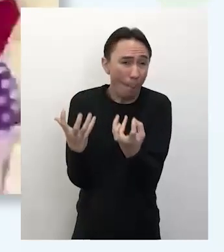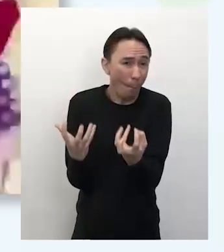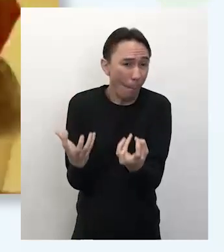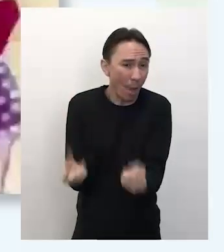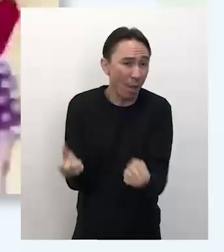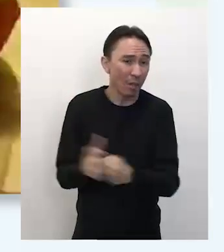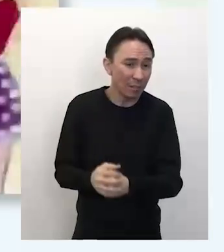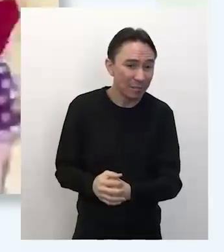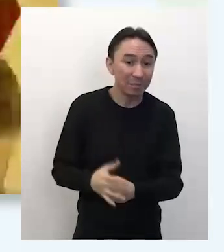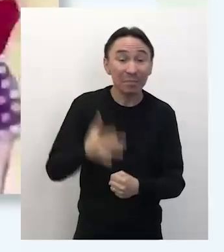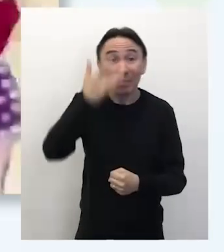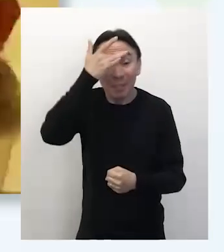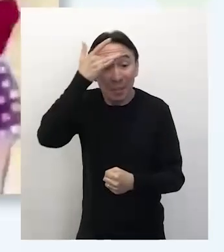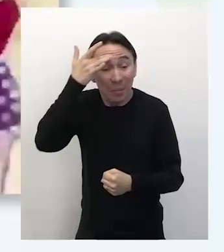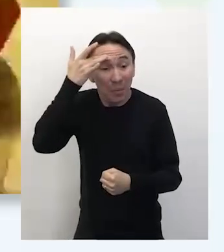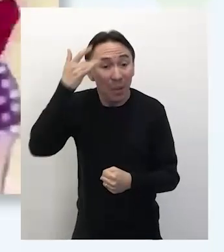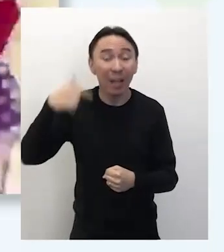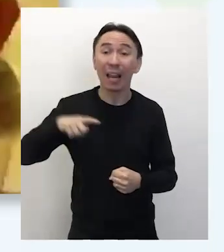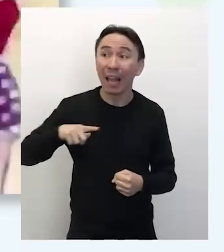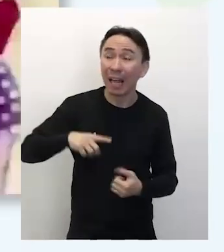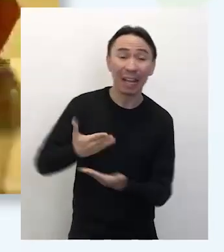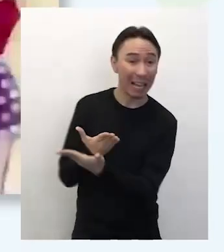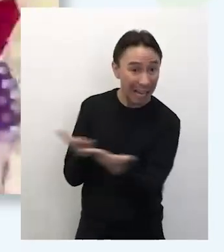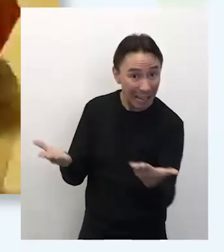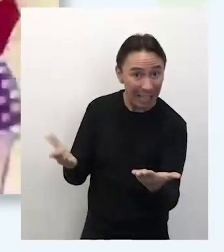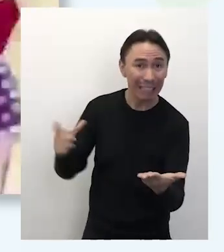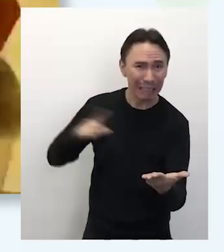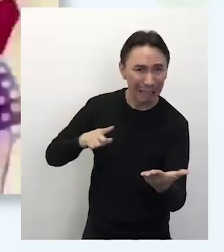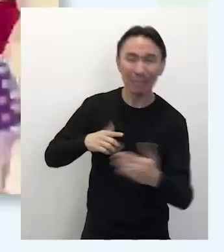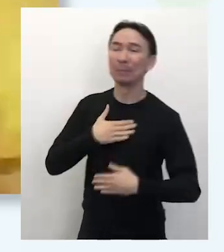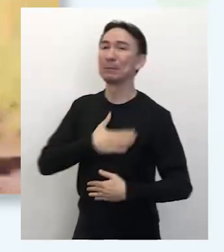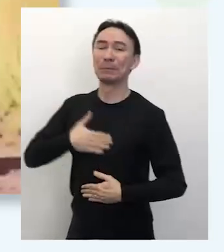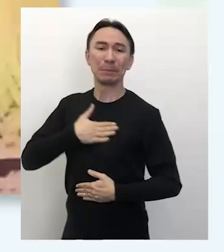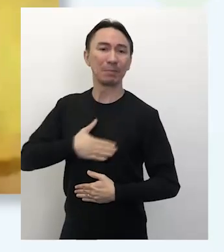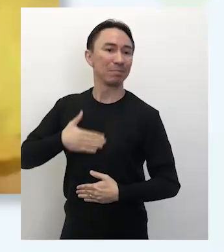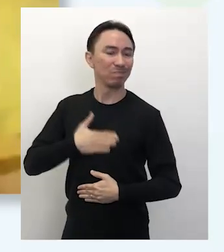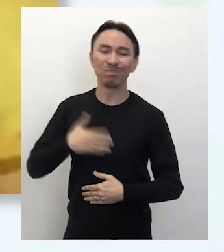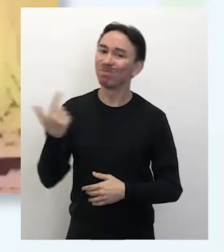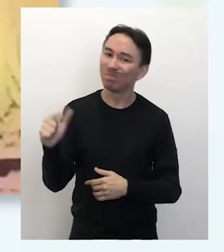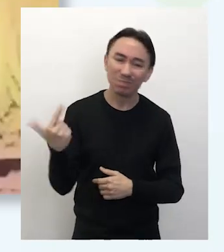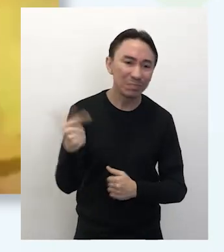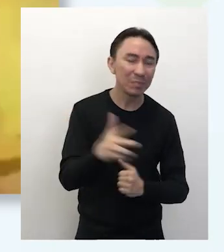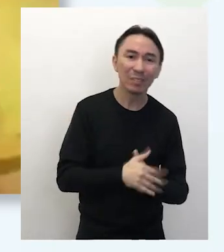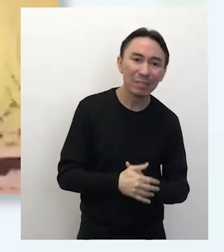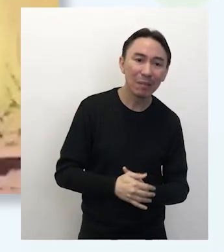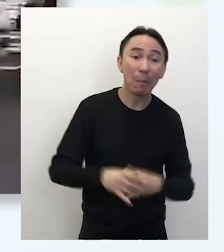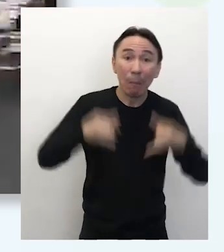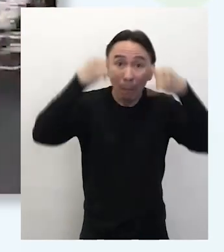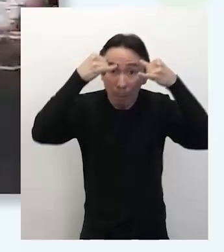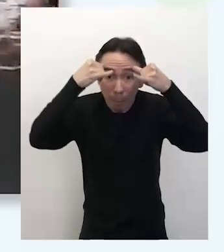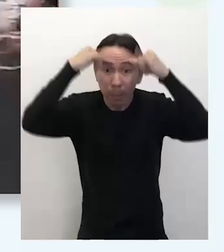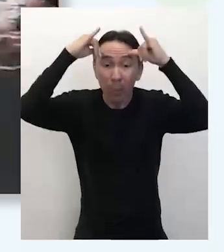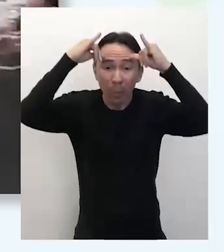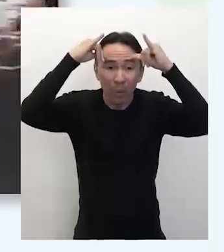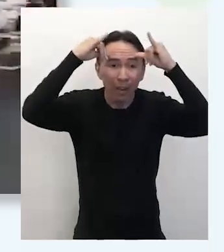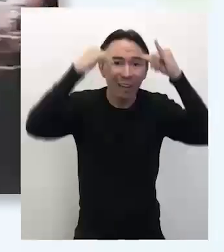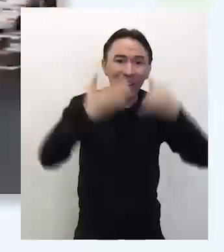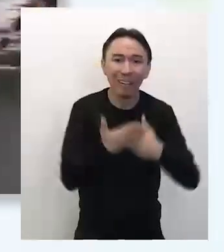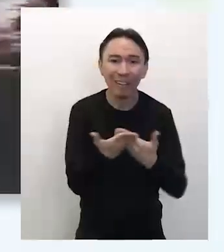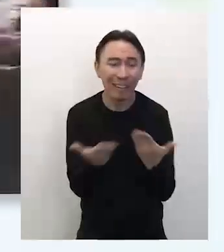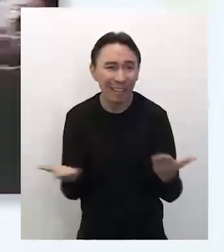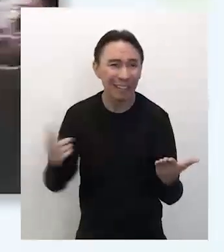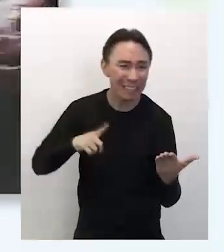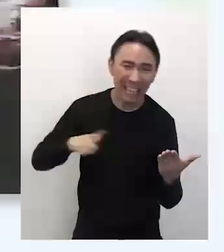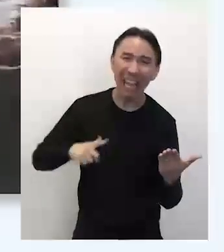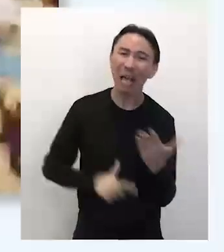há um ente daqueles que mostre satisfação. Os touros nas fazendas entravam em